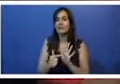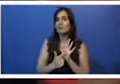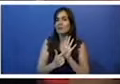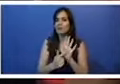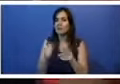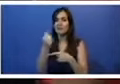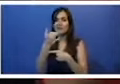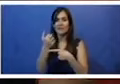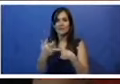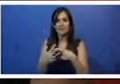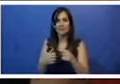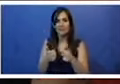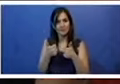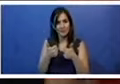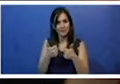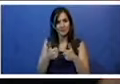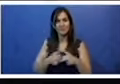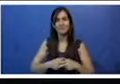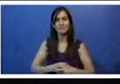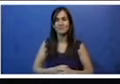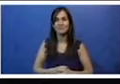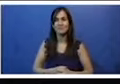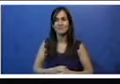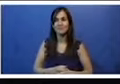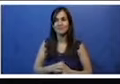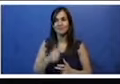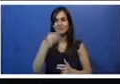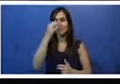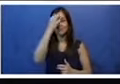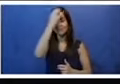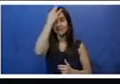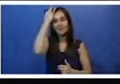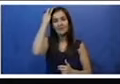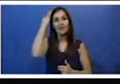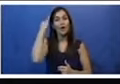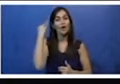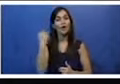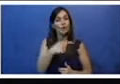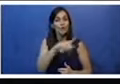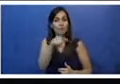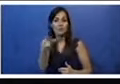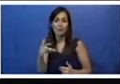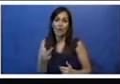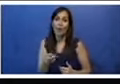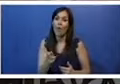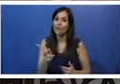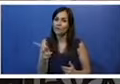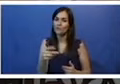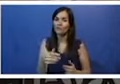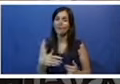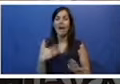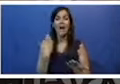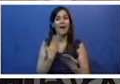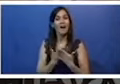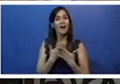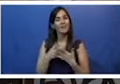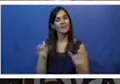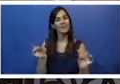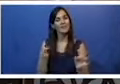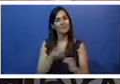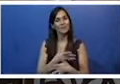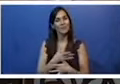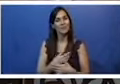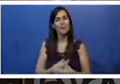as figuras certo você continua aí pessoal a aula se encerra por aqui